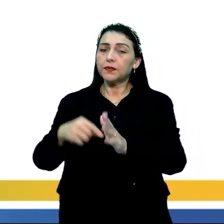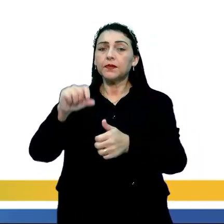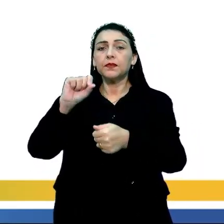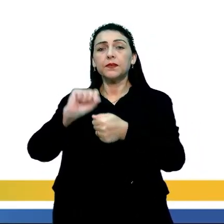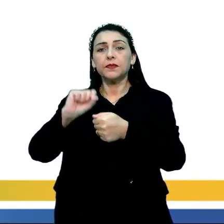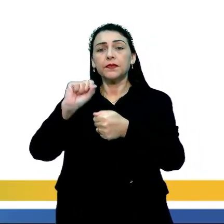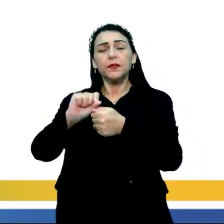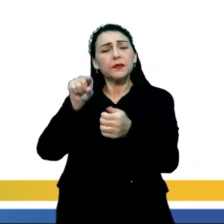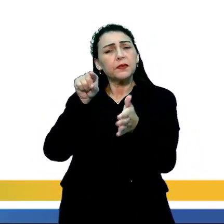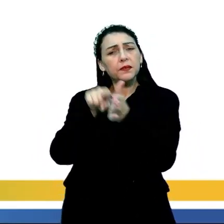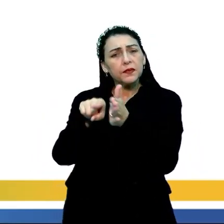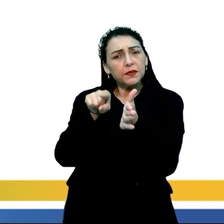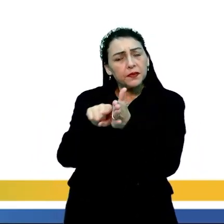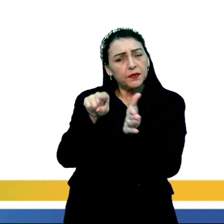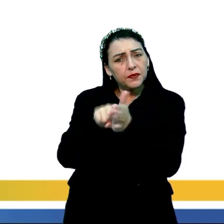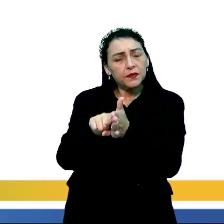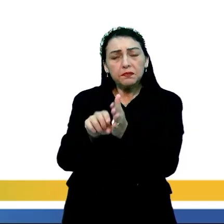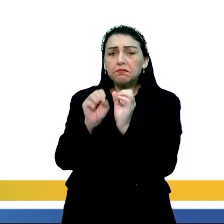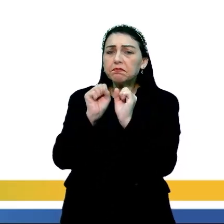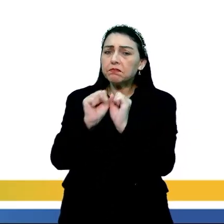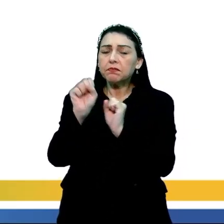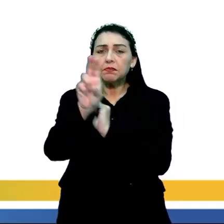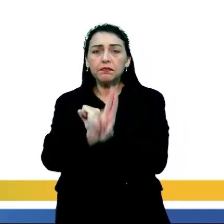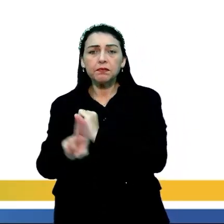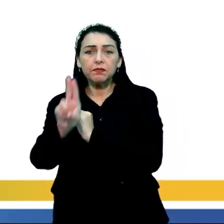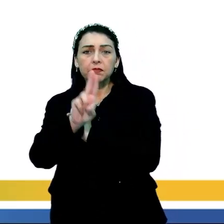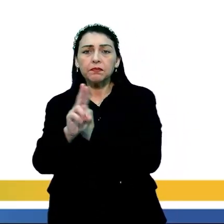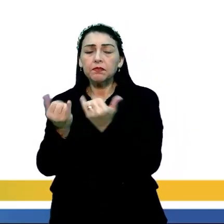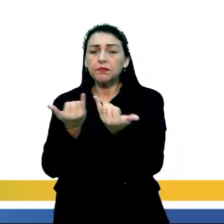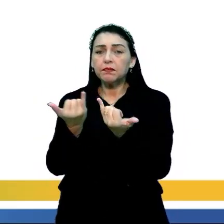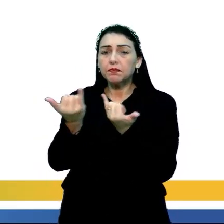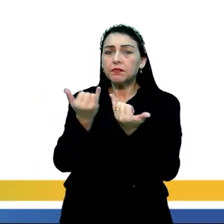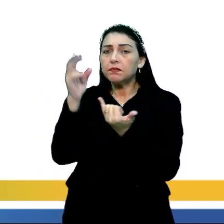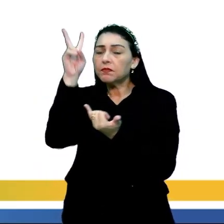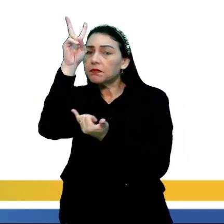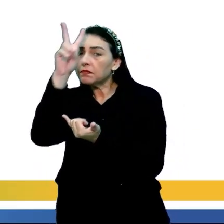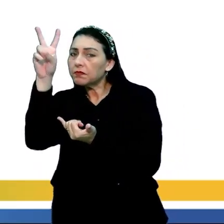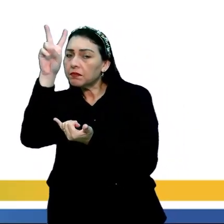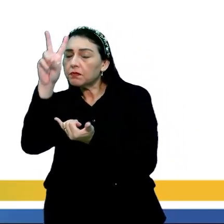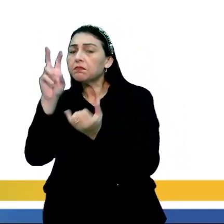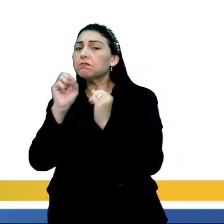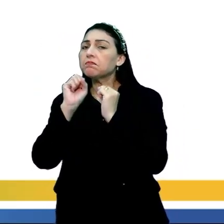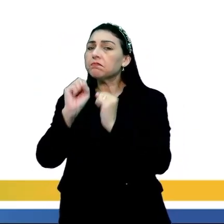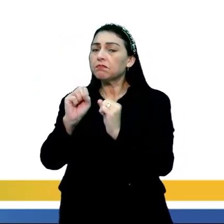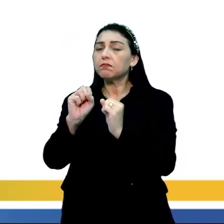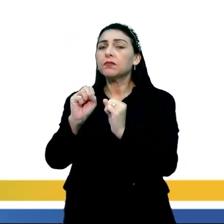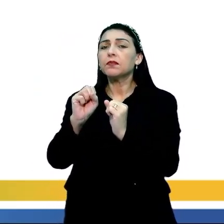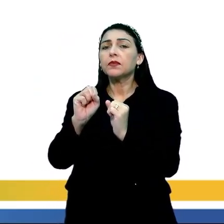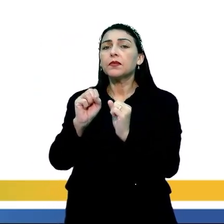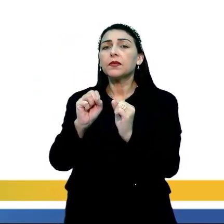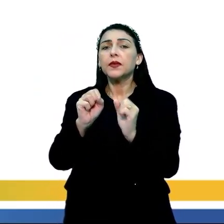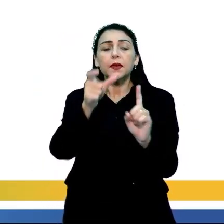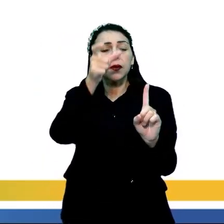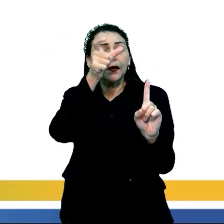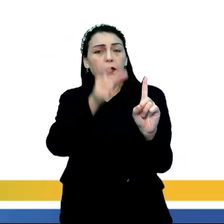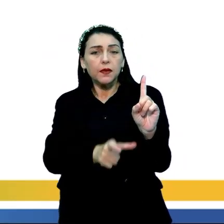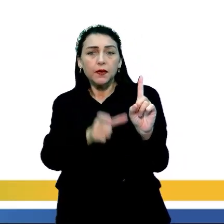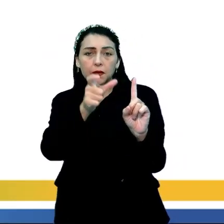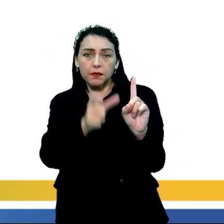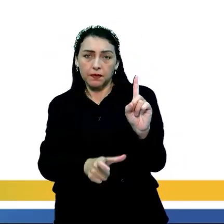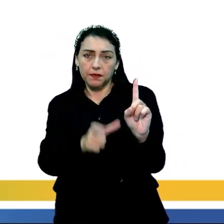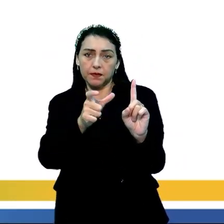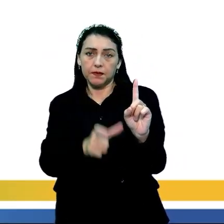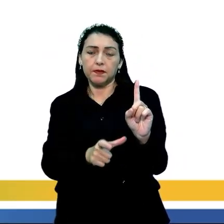fazer questionamentos, eu posso usar dados históricos, eu posso citar personalidades